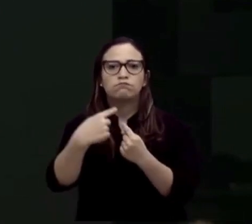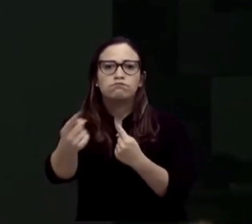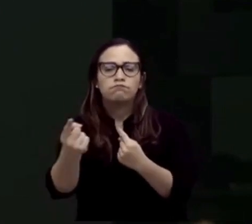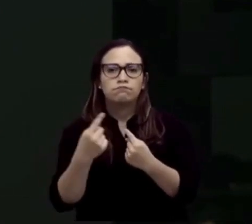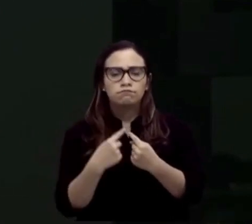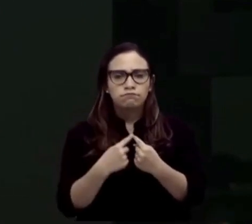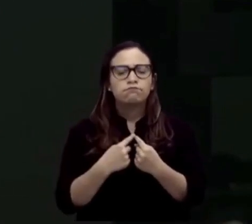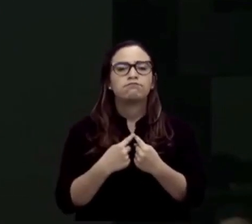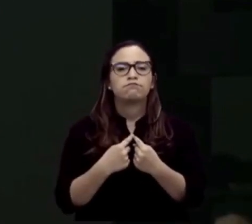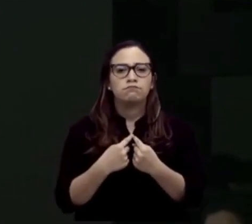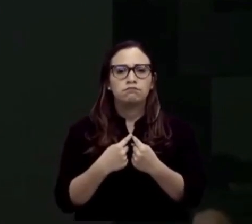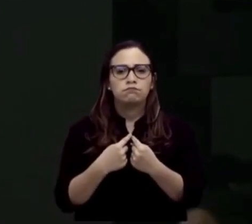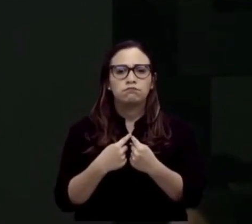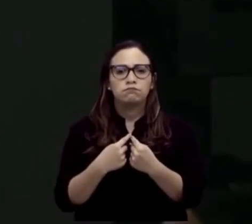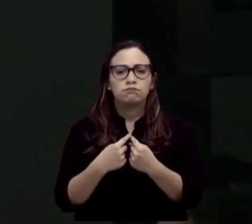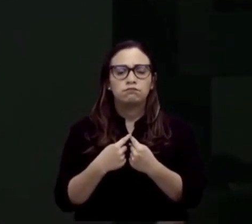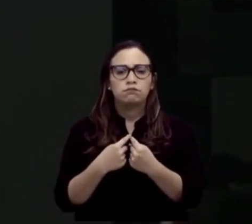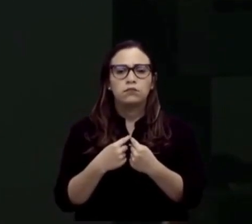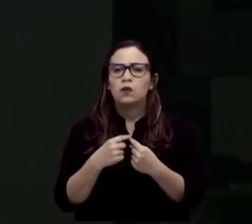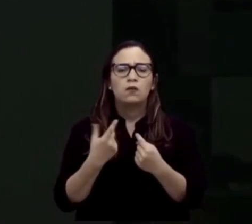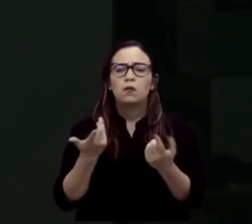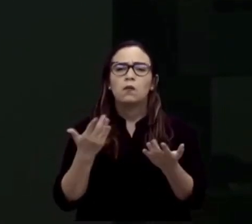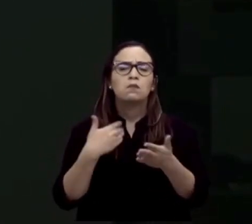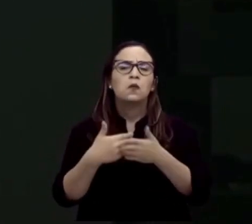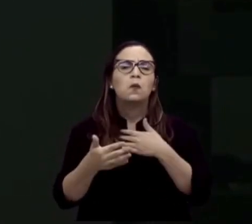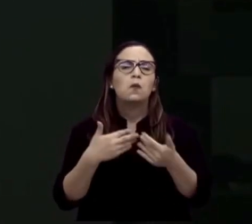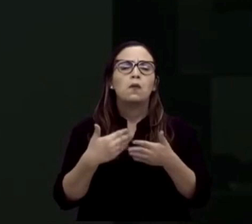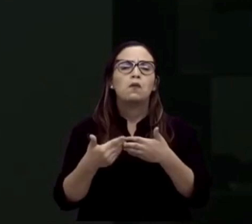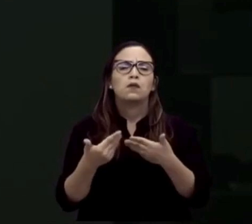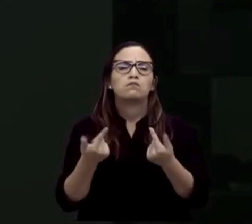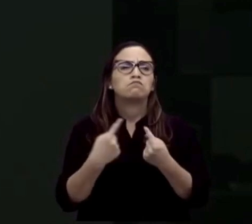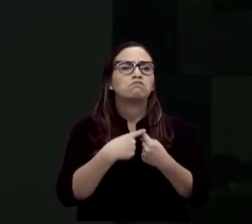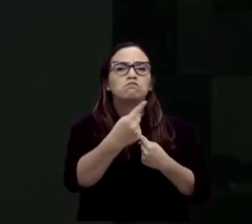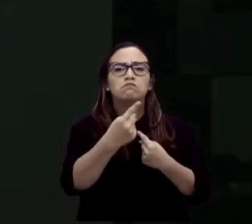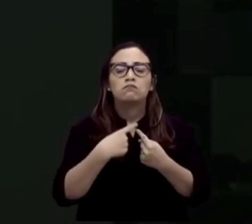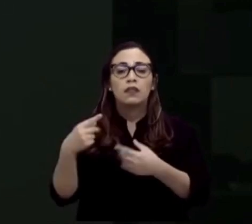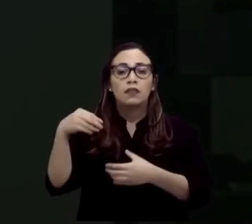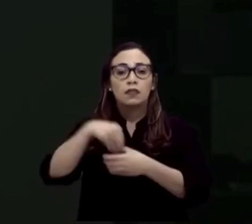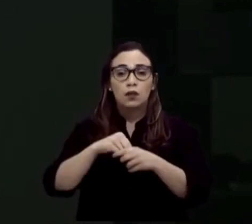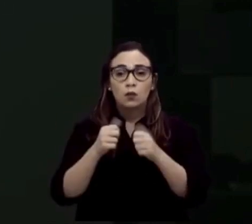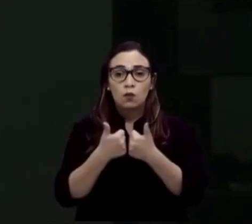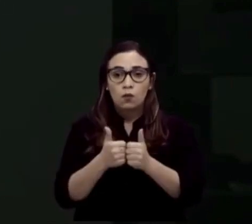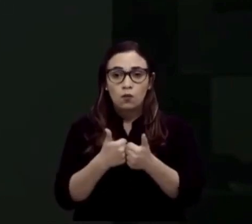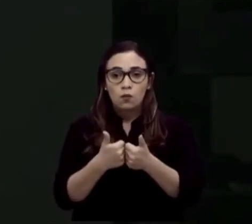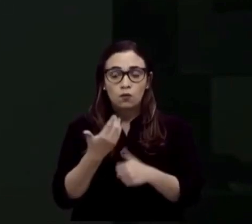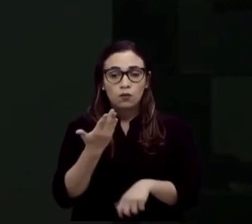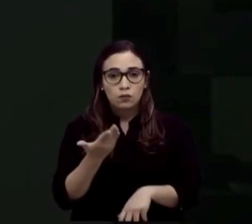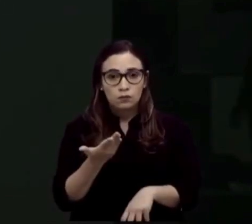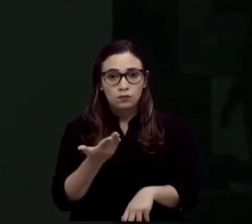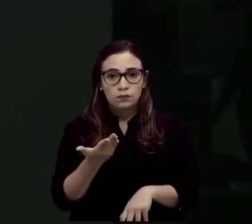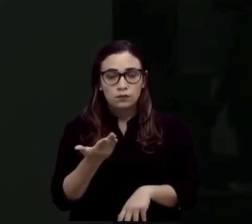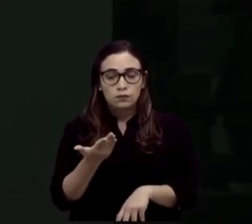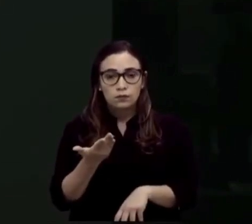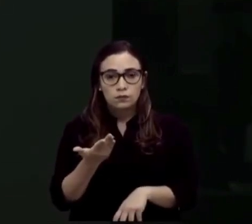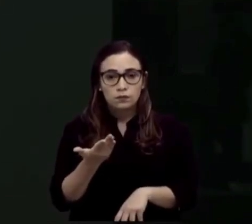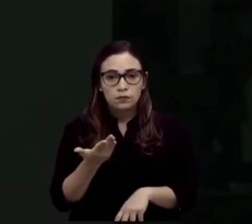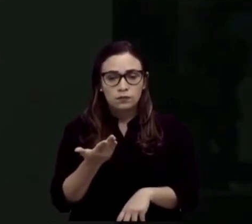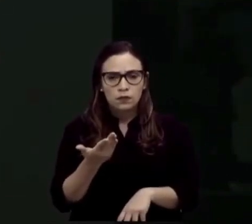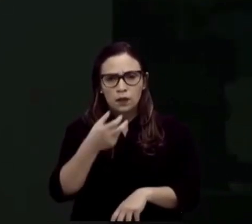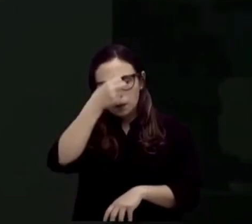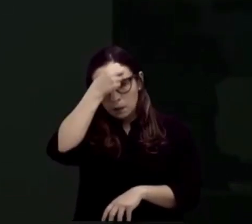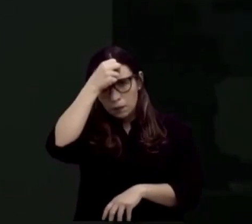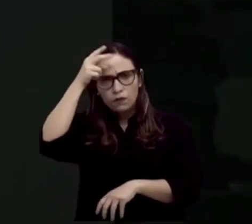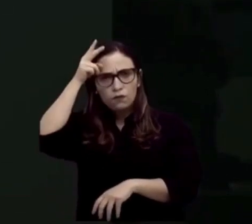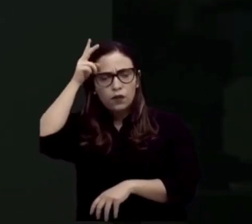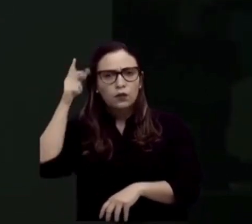serviço ou para fazer qualquer outra coisa que seja necessário dentro da nossa cidade. A Prefeitura